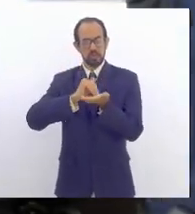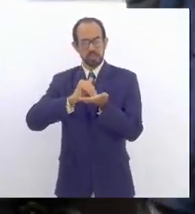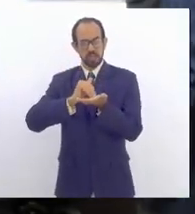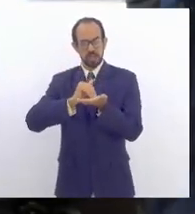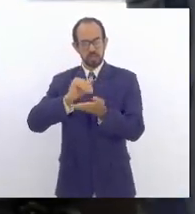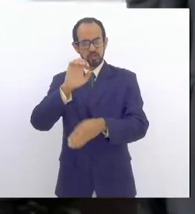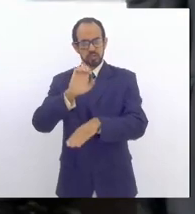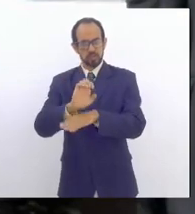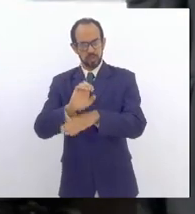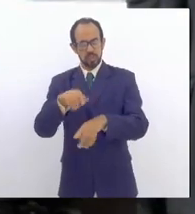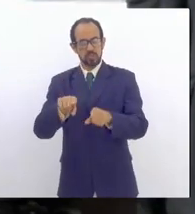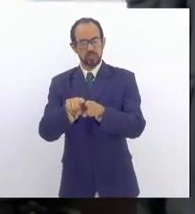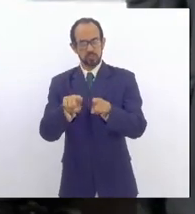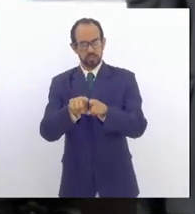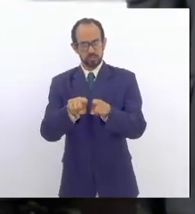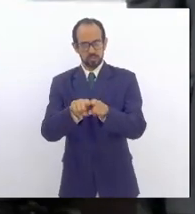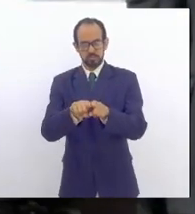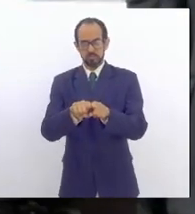secretários.